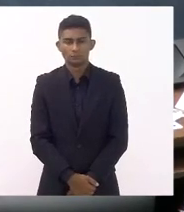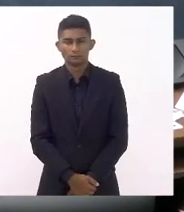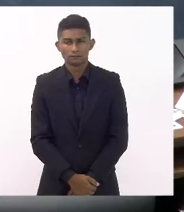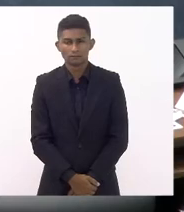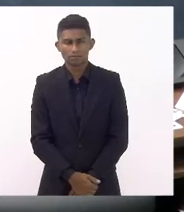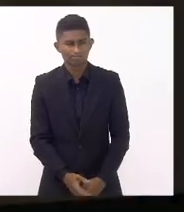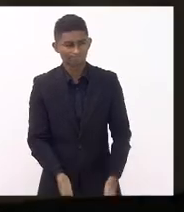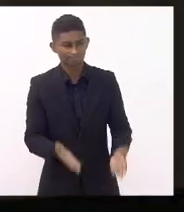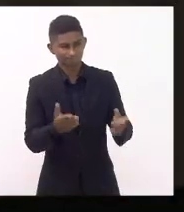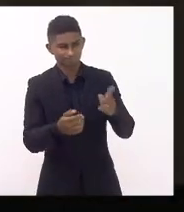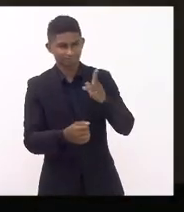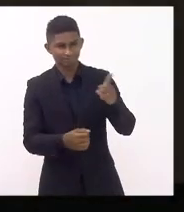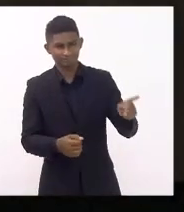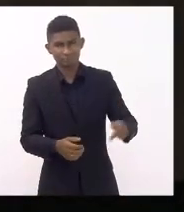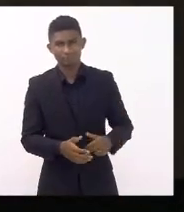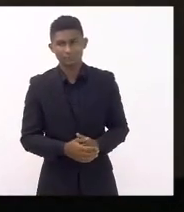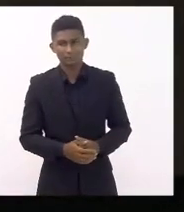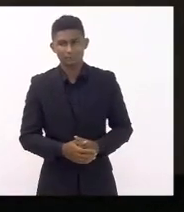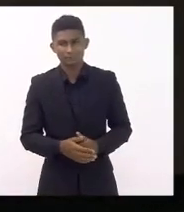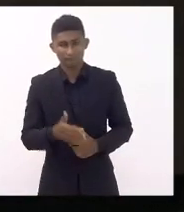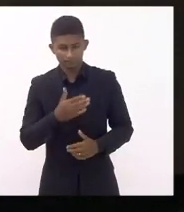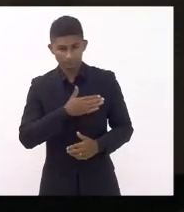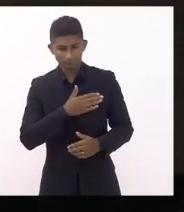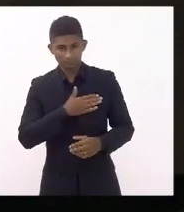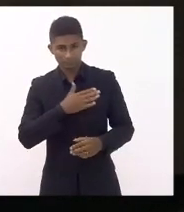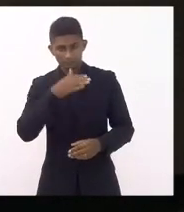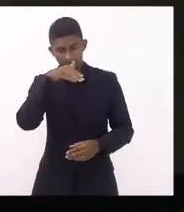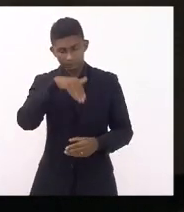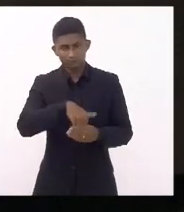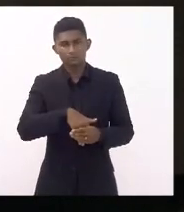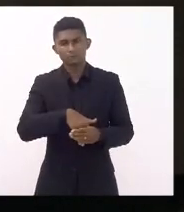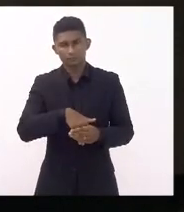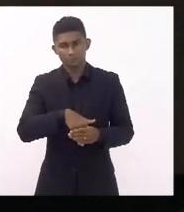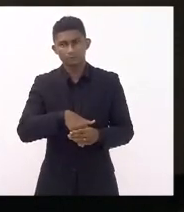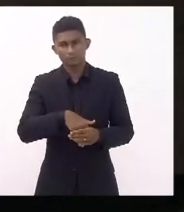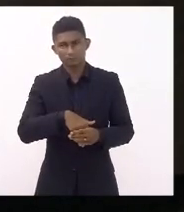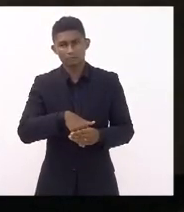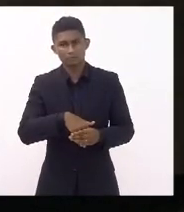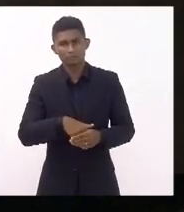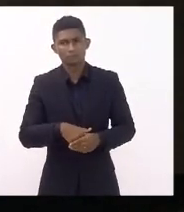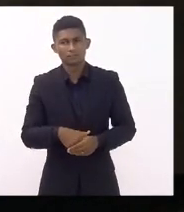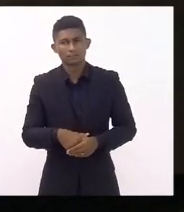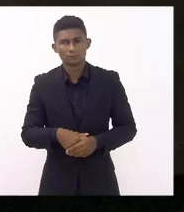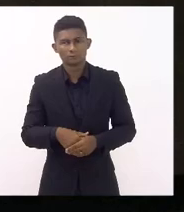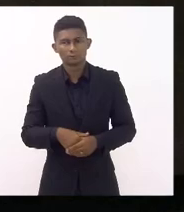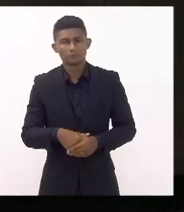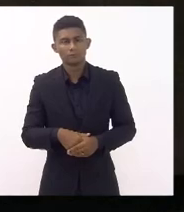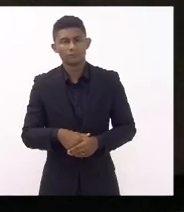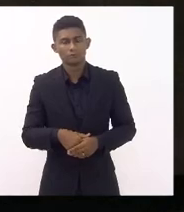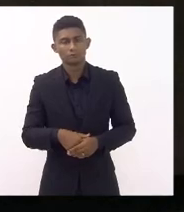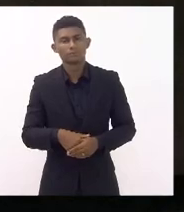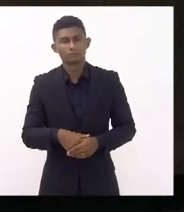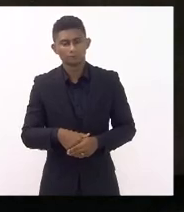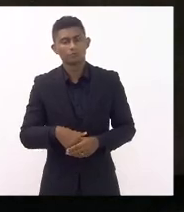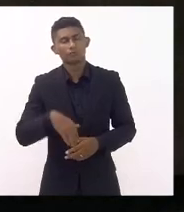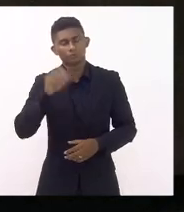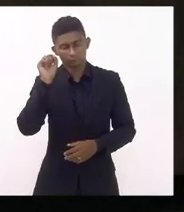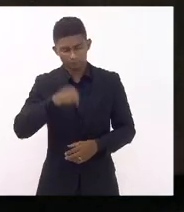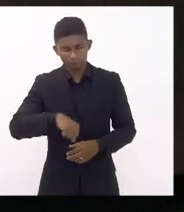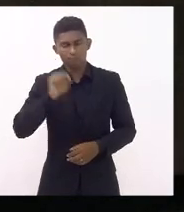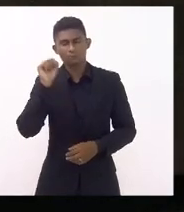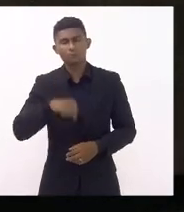Senhor presidente, meu voto não poderia ser outro a não ser